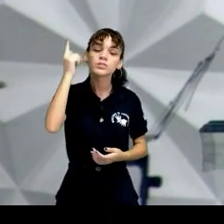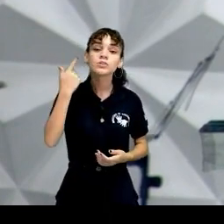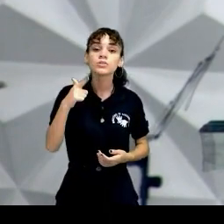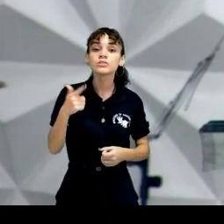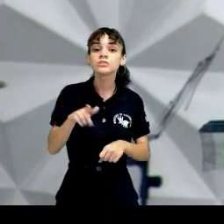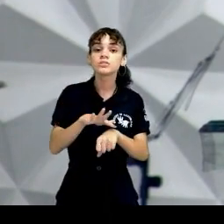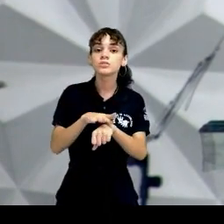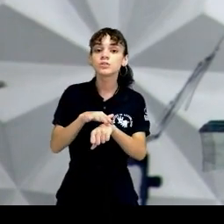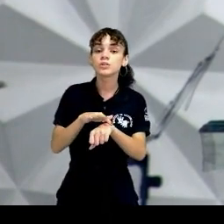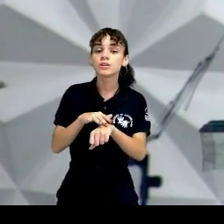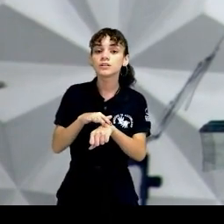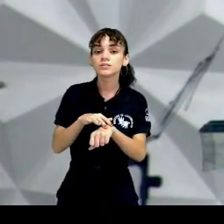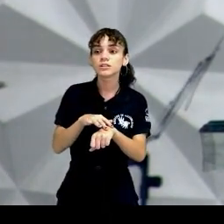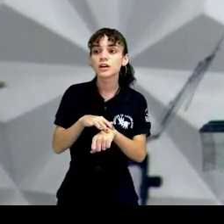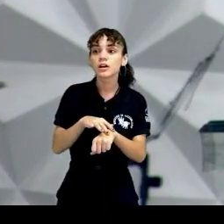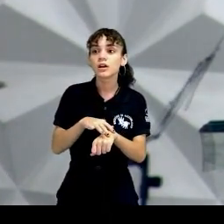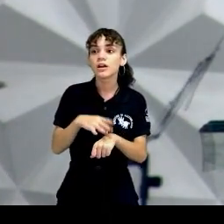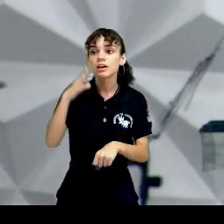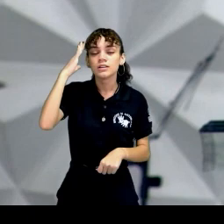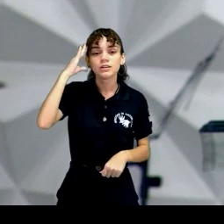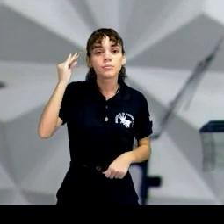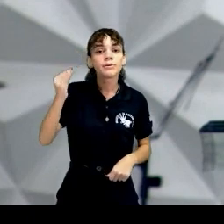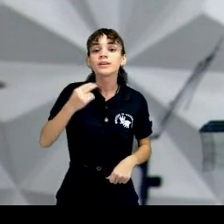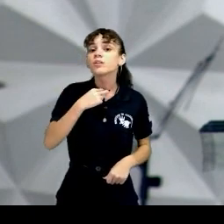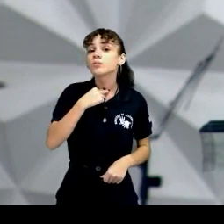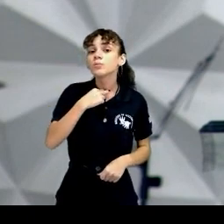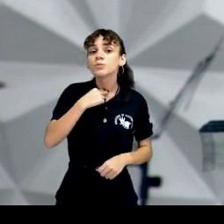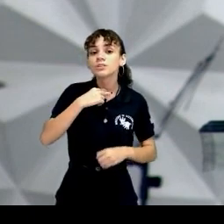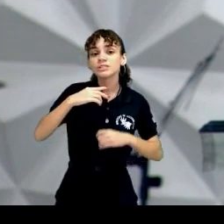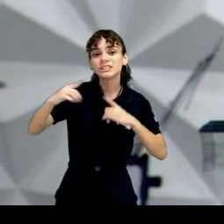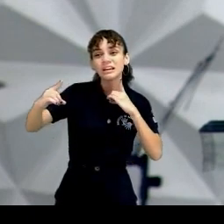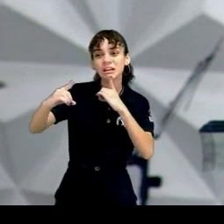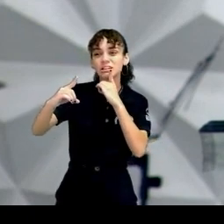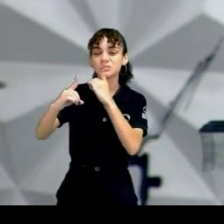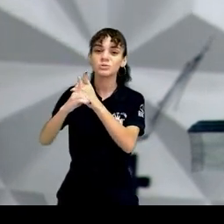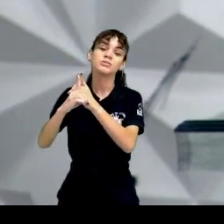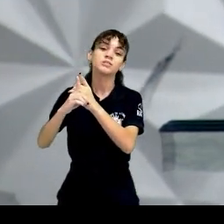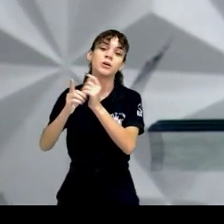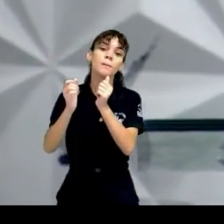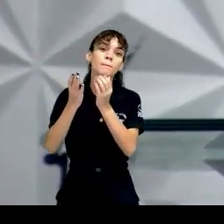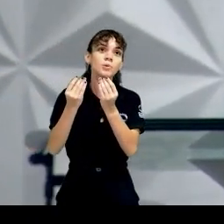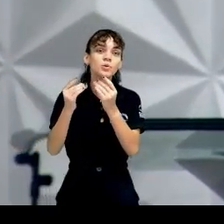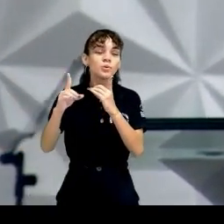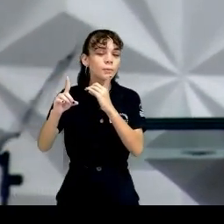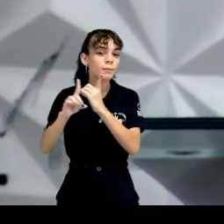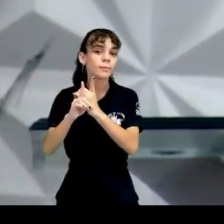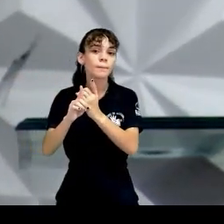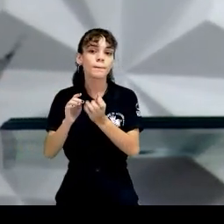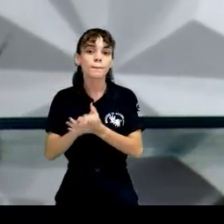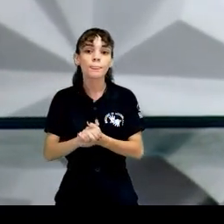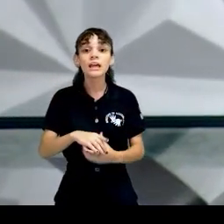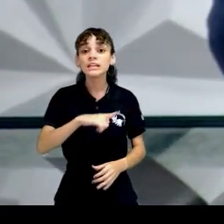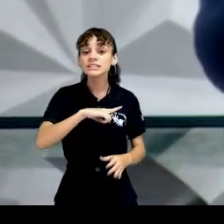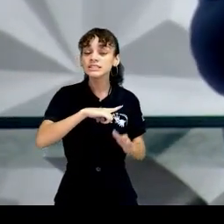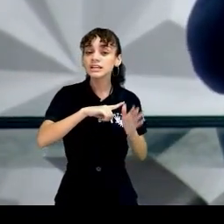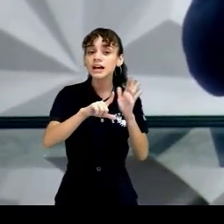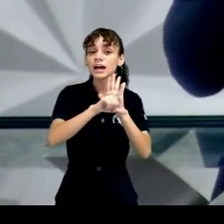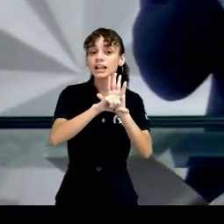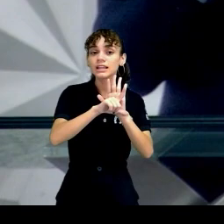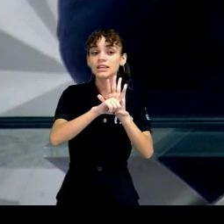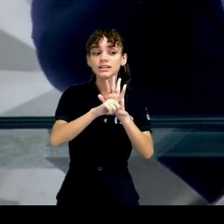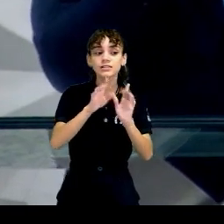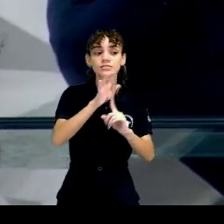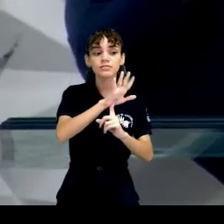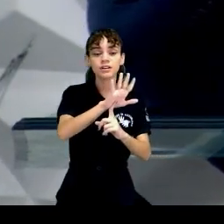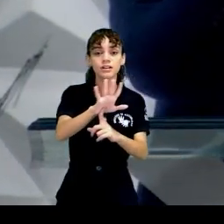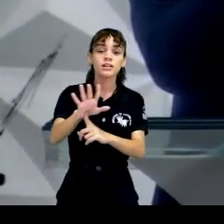lei que dizia que quando o vento era contrário, quando o vento batia do leproso para o são, a distância precisava ser aumentada,